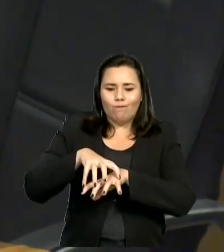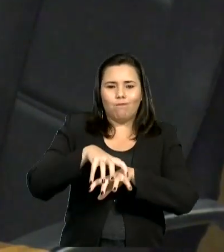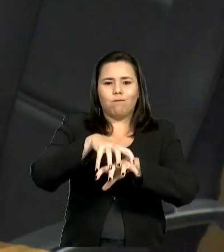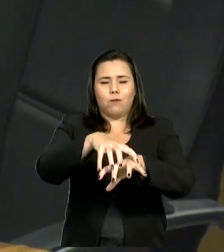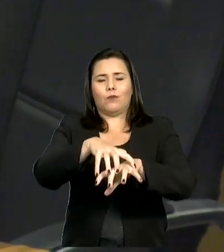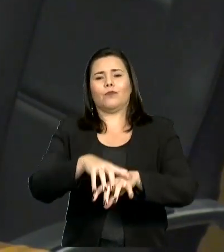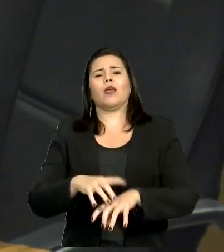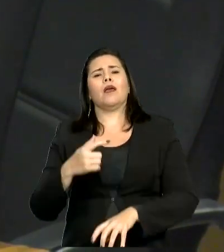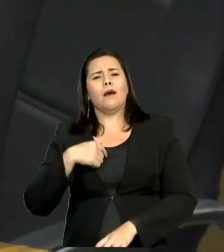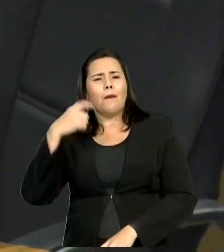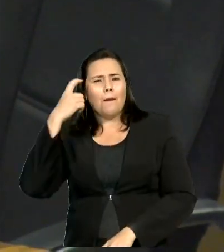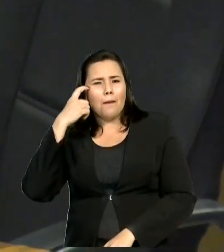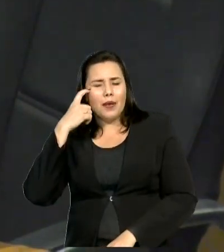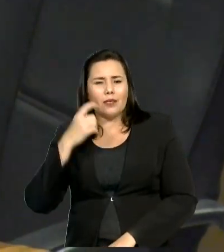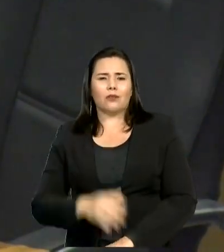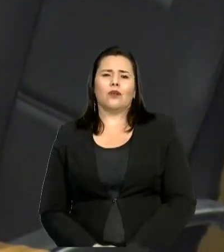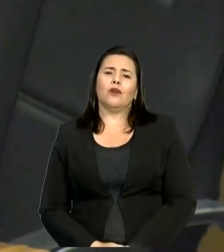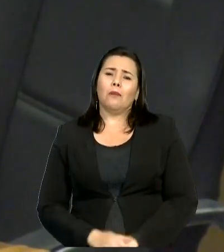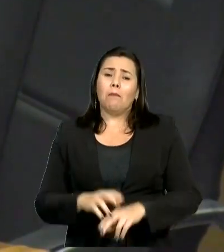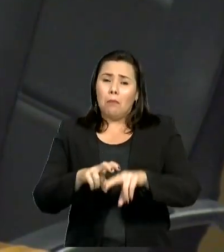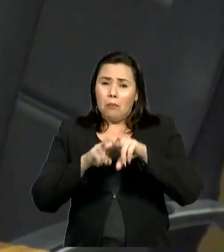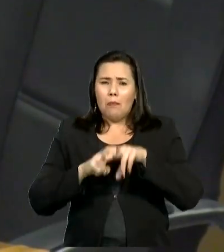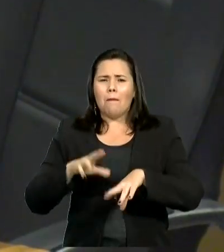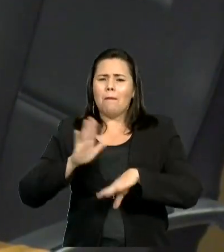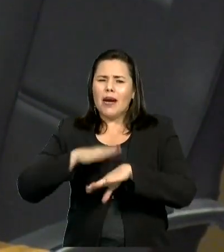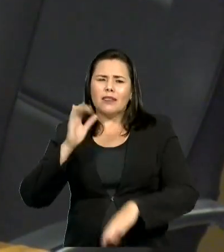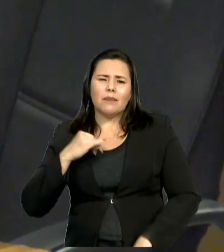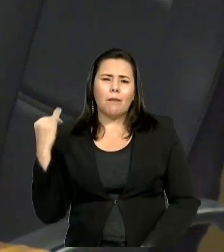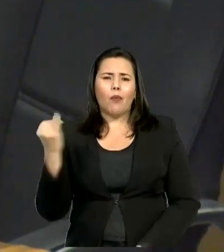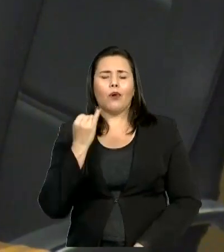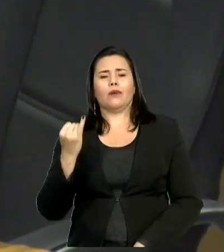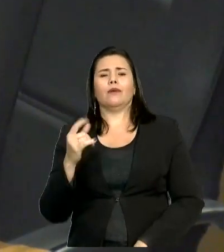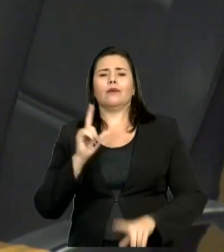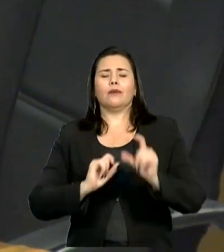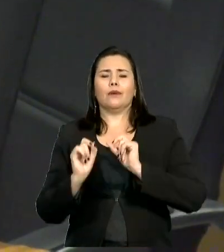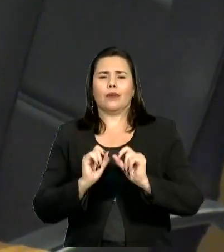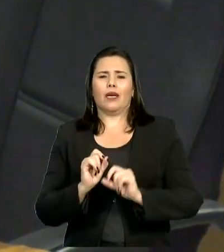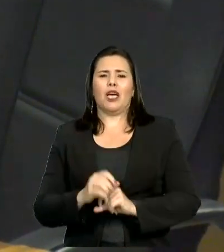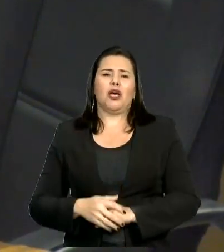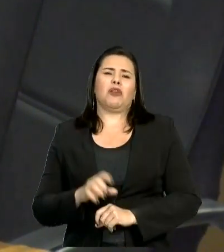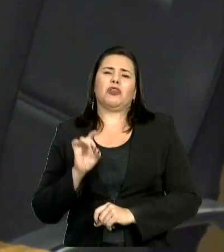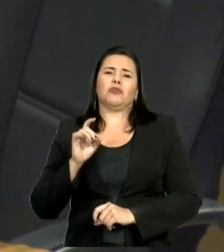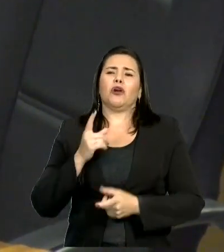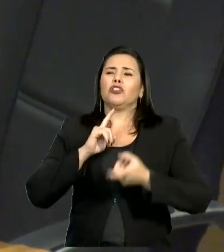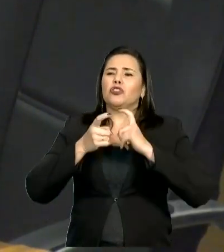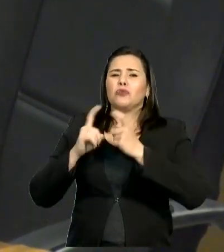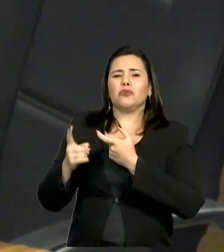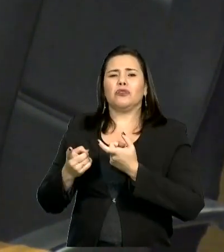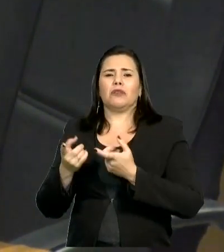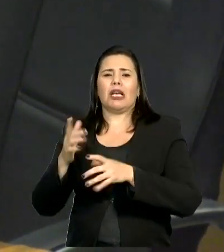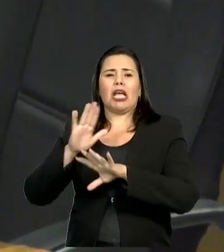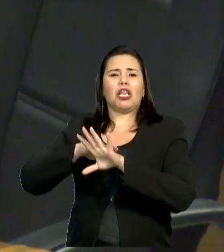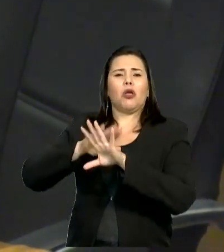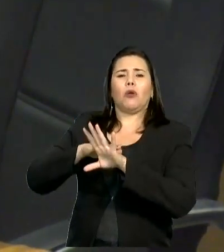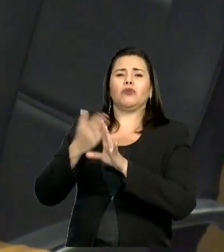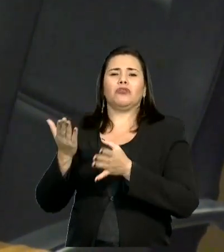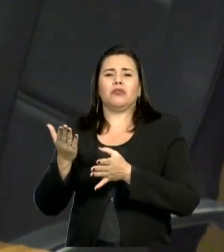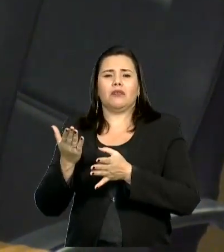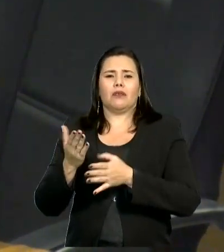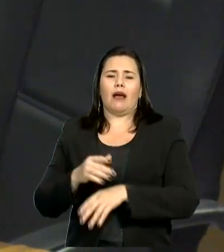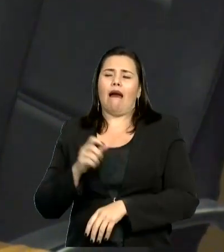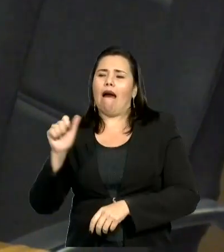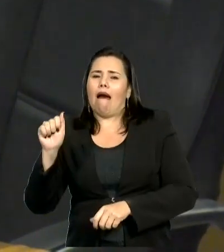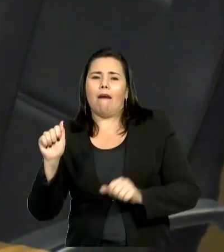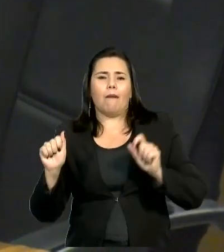muitas vezes mais importante do que os debates são as ações. Então, eu cito aqui como exemplo o ex-governador Flávio Dino, que